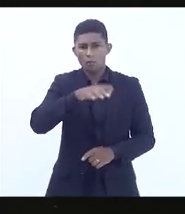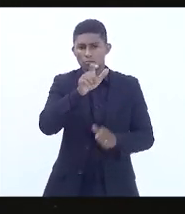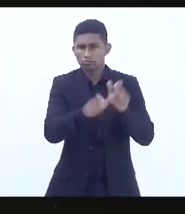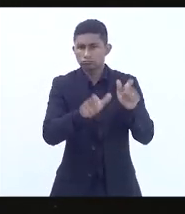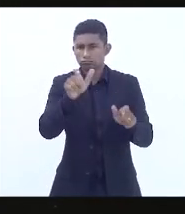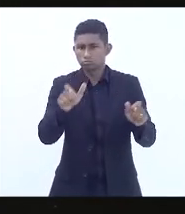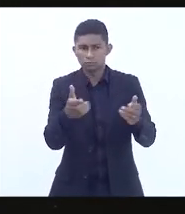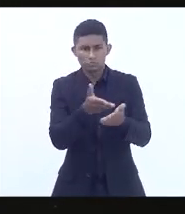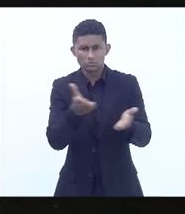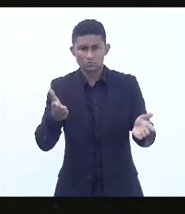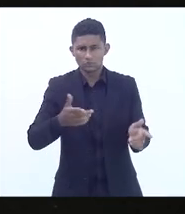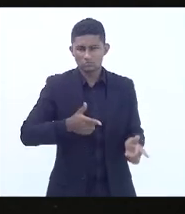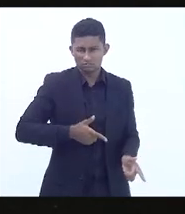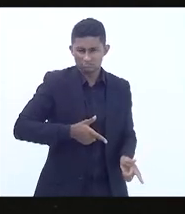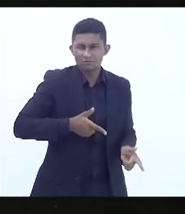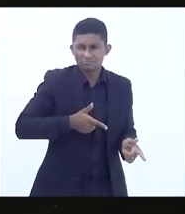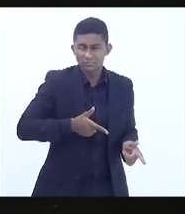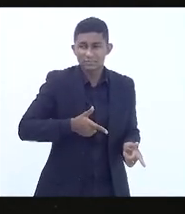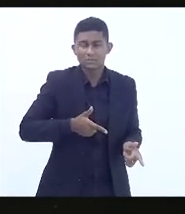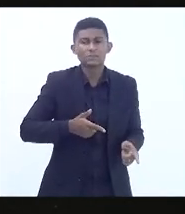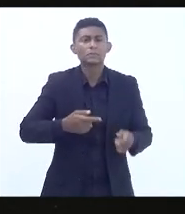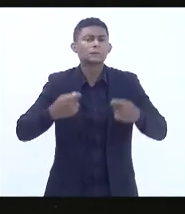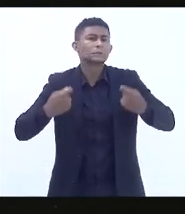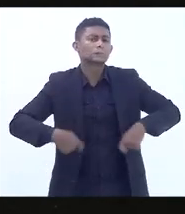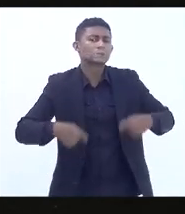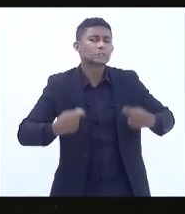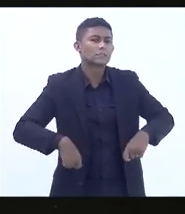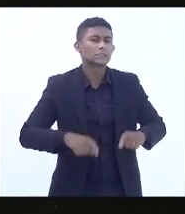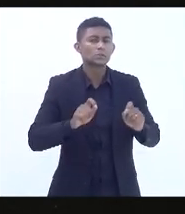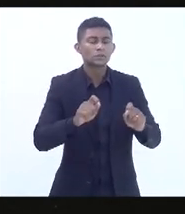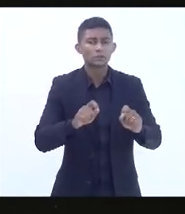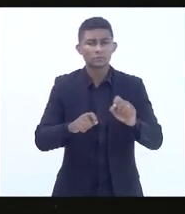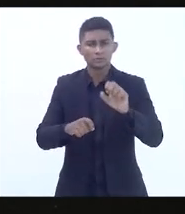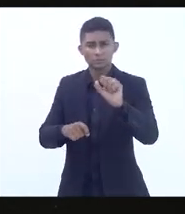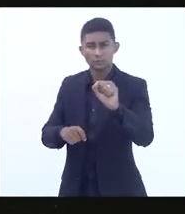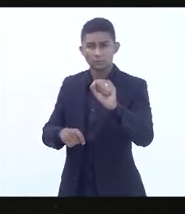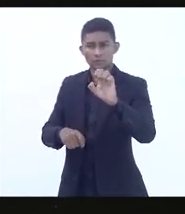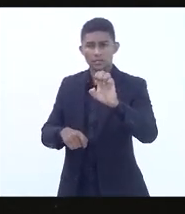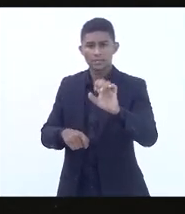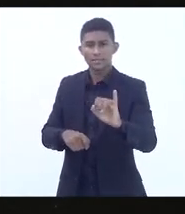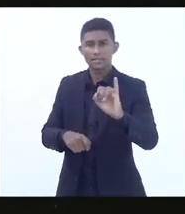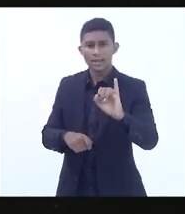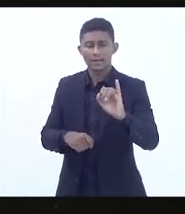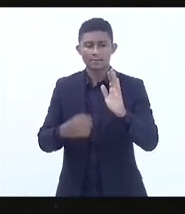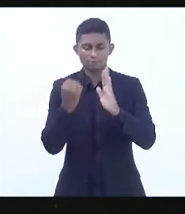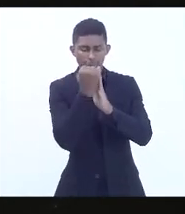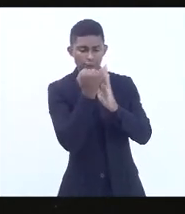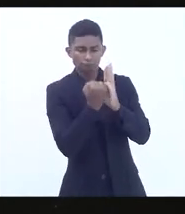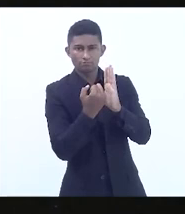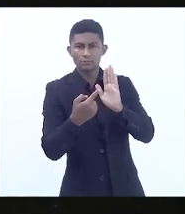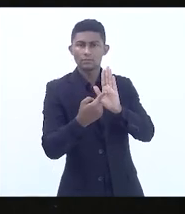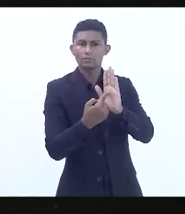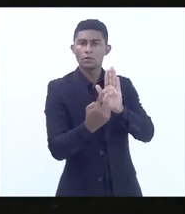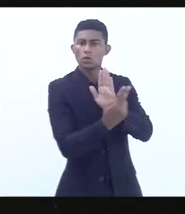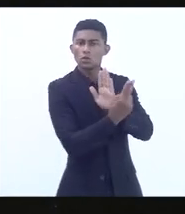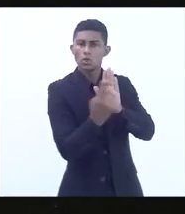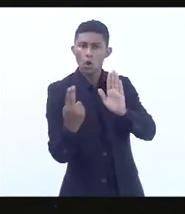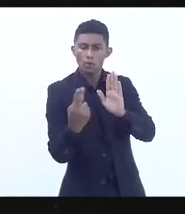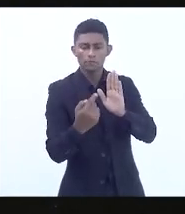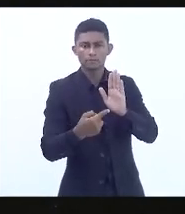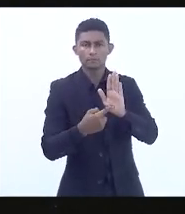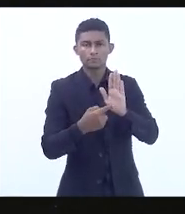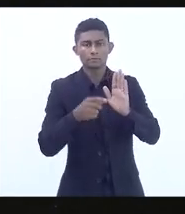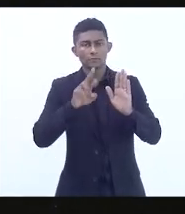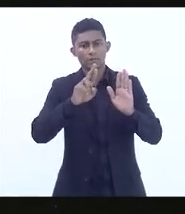fuzil acautelado, tem que ter um SEI dizendo o nome, o RG e